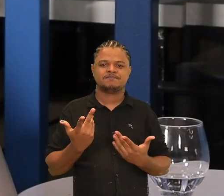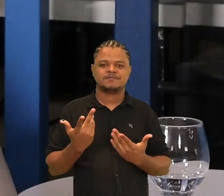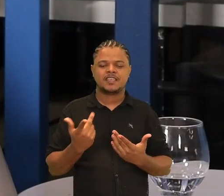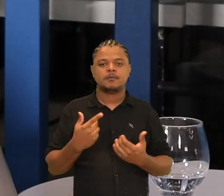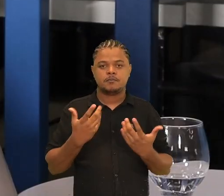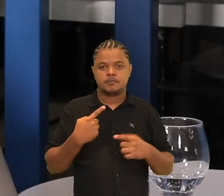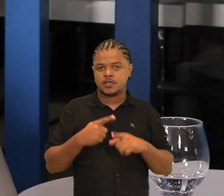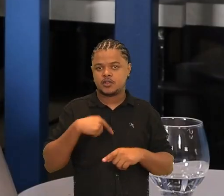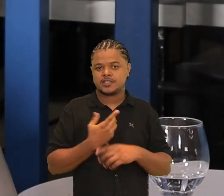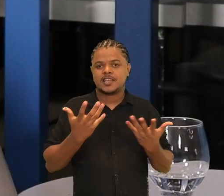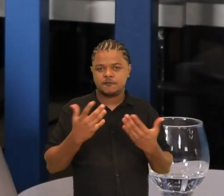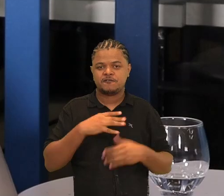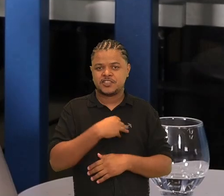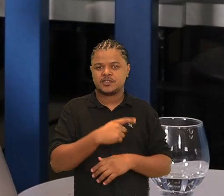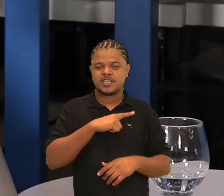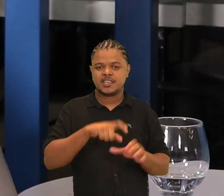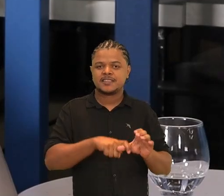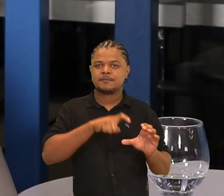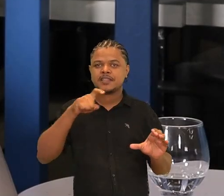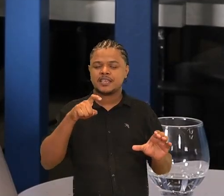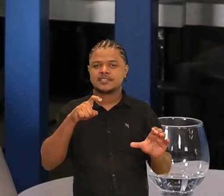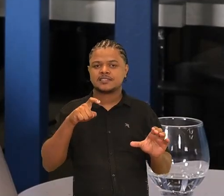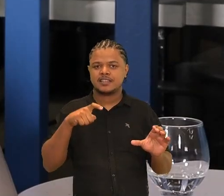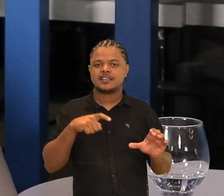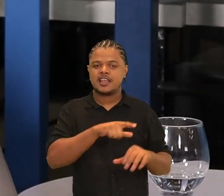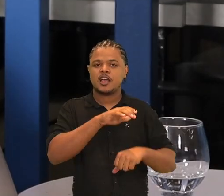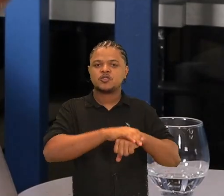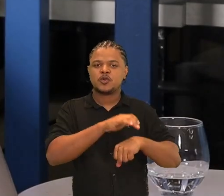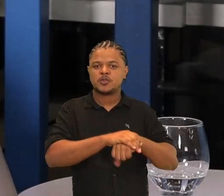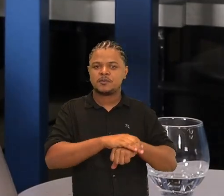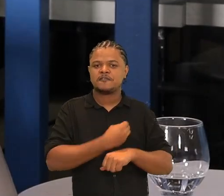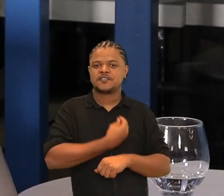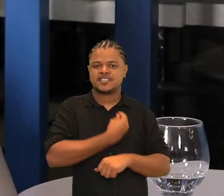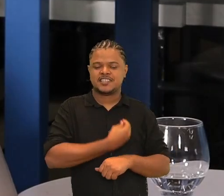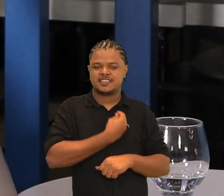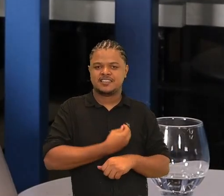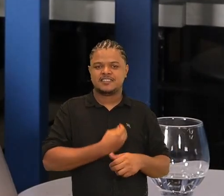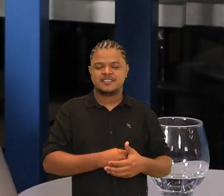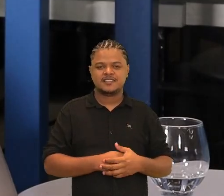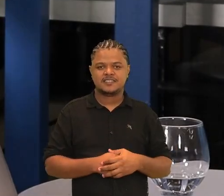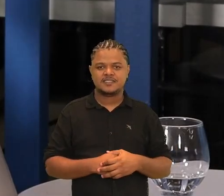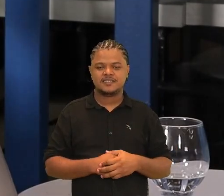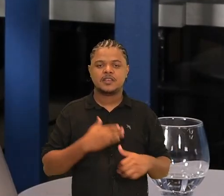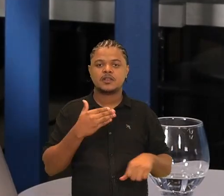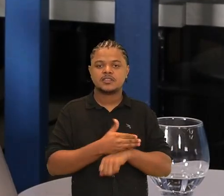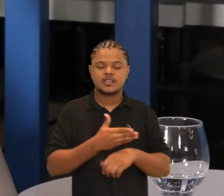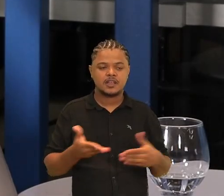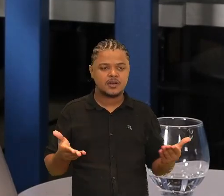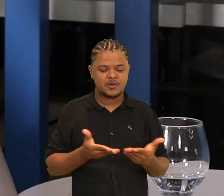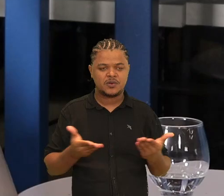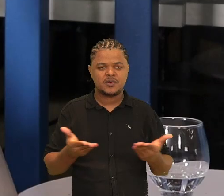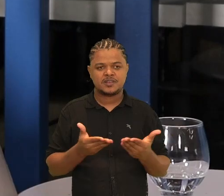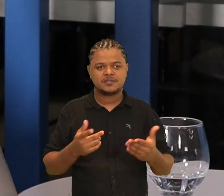independência, a gente quer que eles tenham uma vida autônoma, que eles tenham. Hoje eu luto, quando eu entrei agora nessa outra escola que a gente